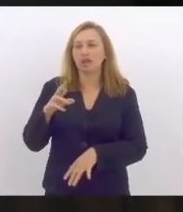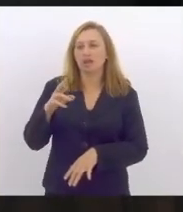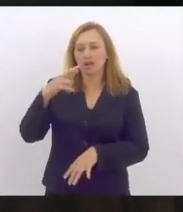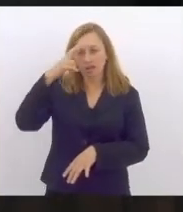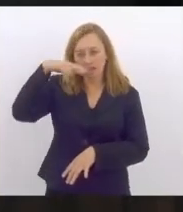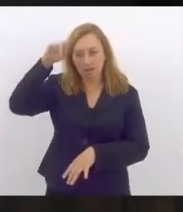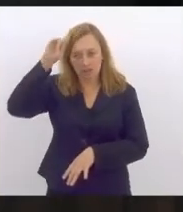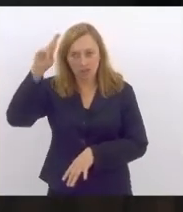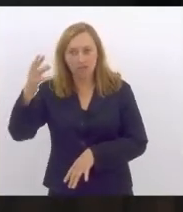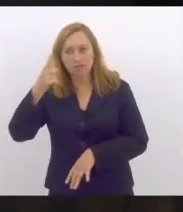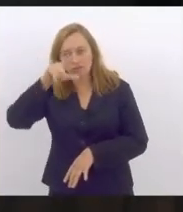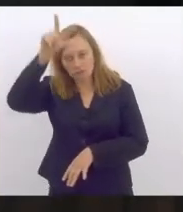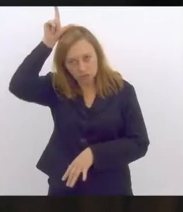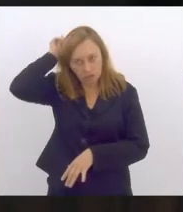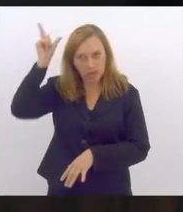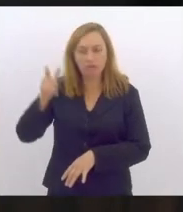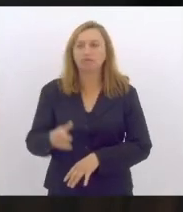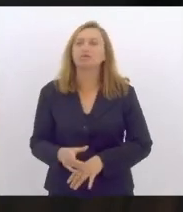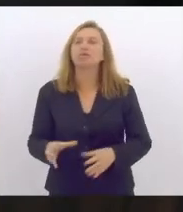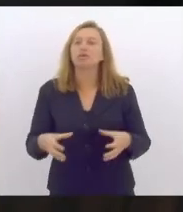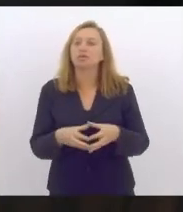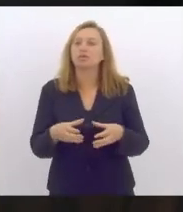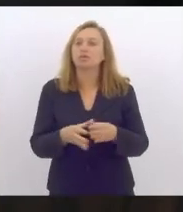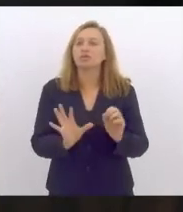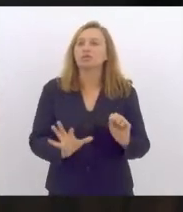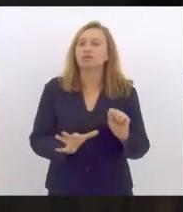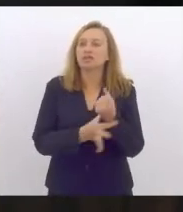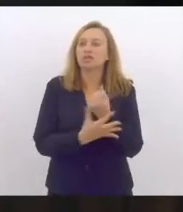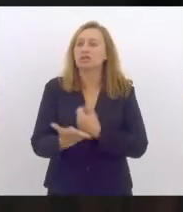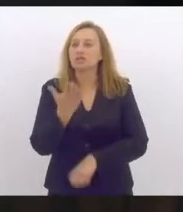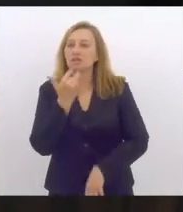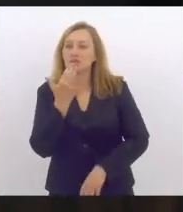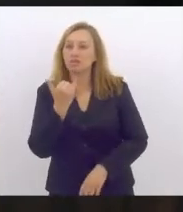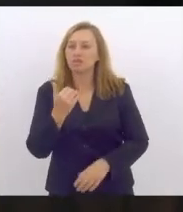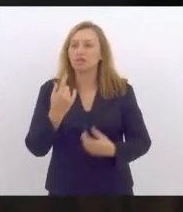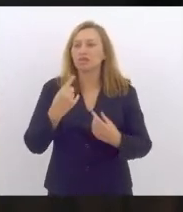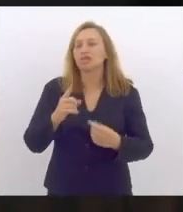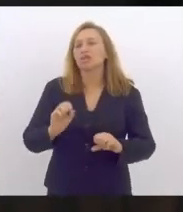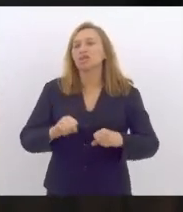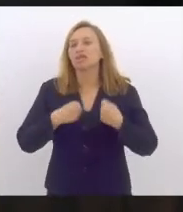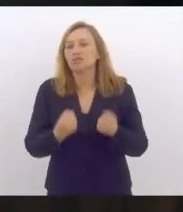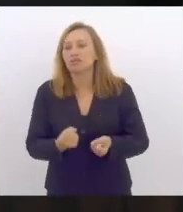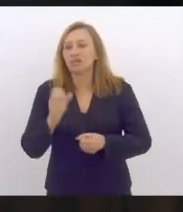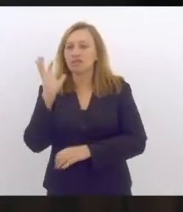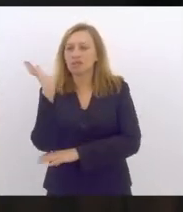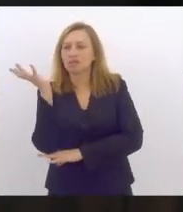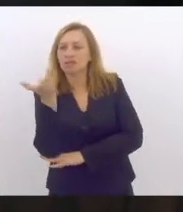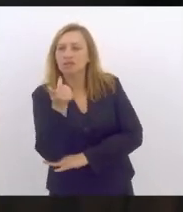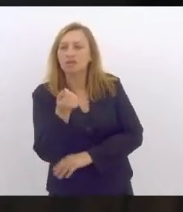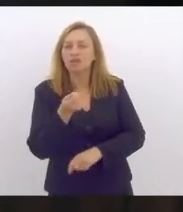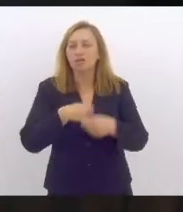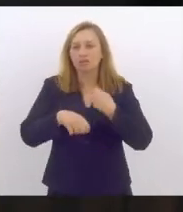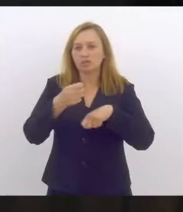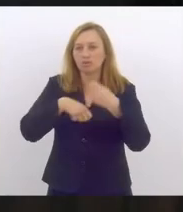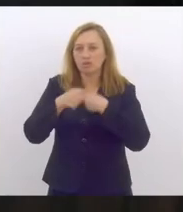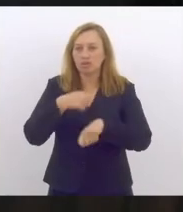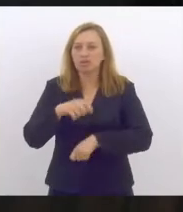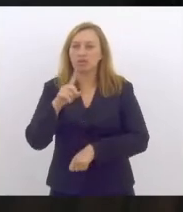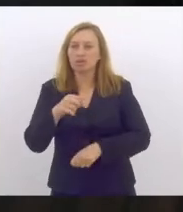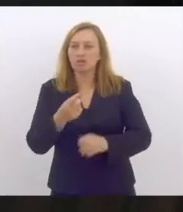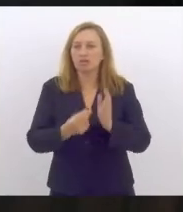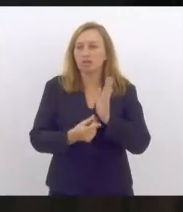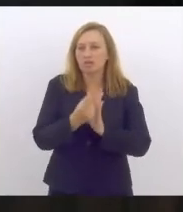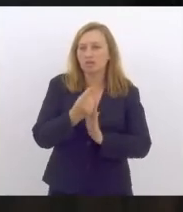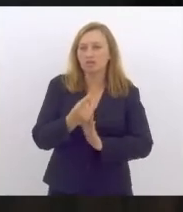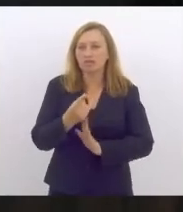Luiz Paulo. Pendente de parecer da Comissão de Segurança Alimentar, Defesa do Meio Ambiente, Defesa do Consumidor, de Economia e de Orçamento